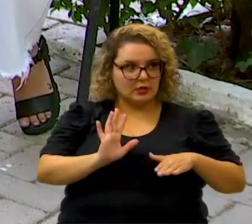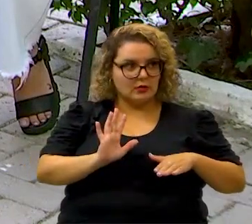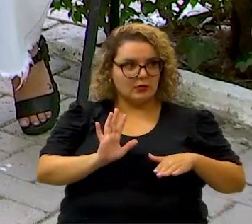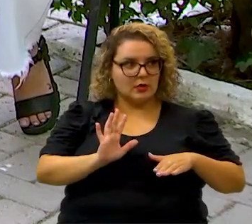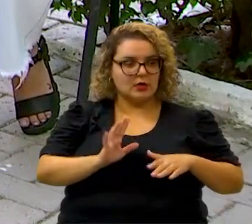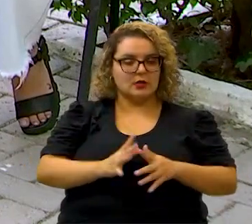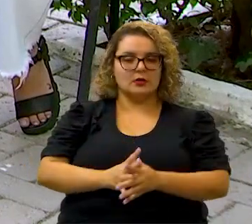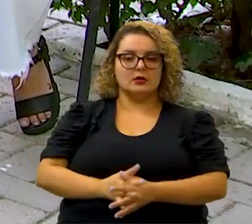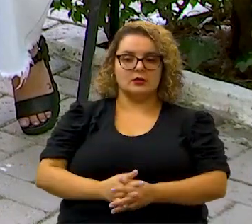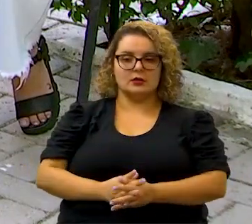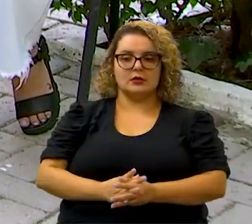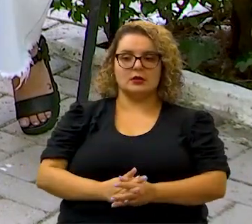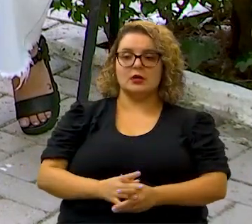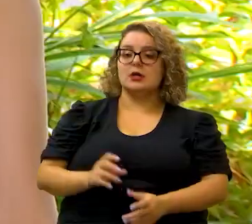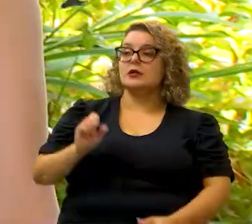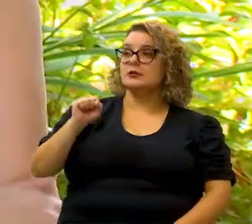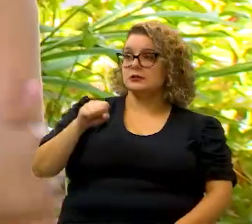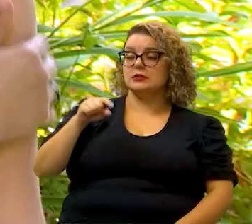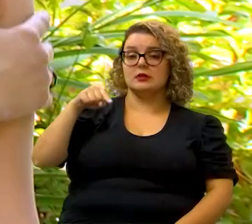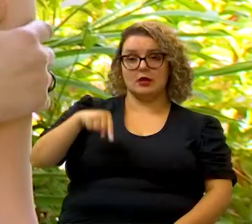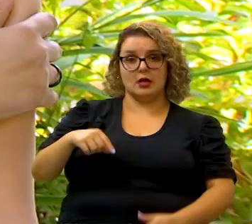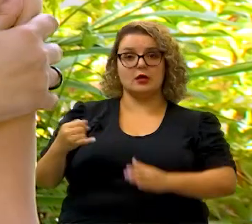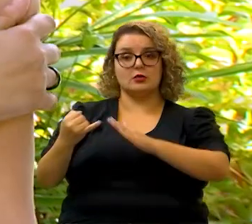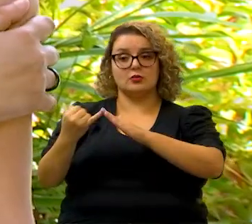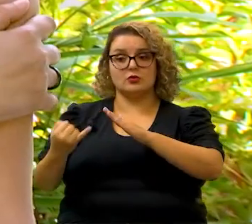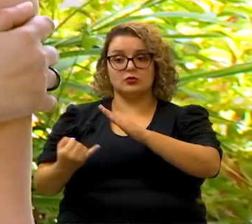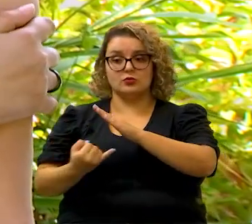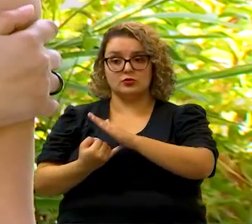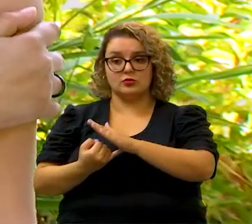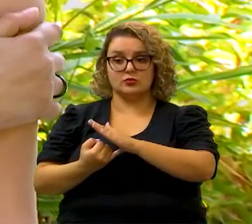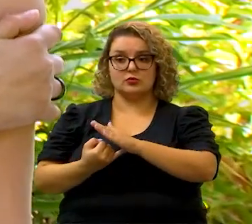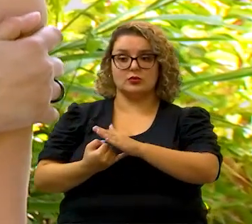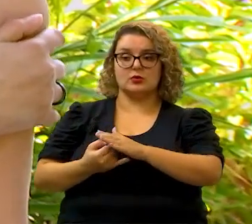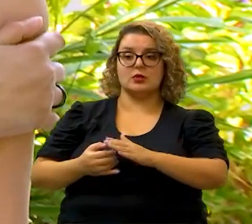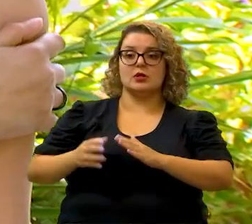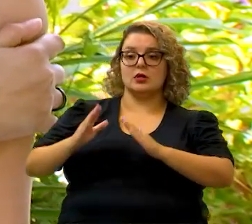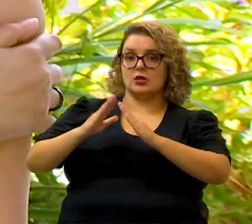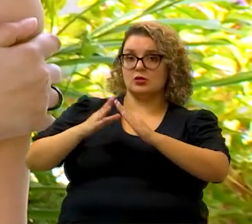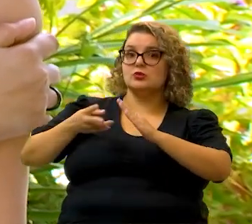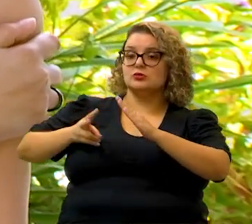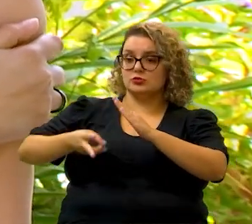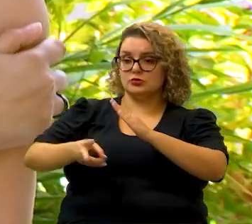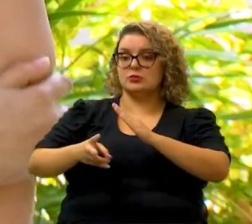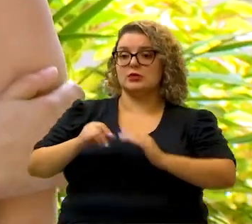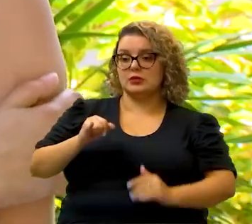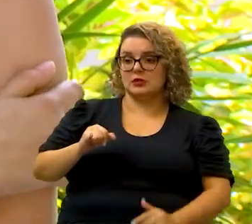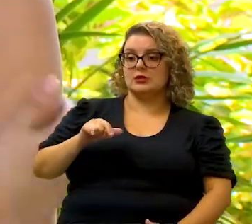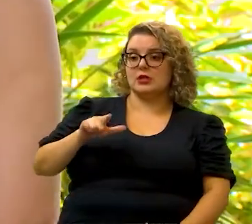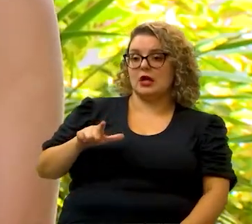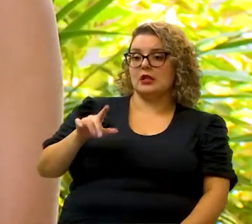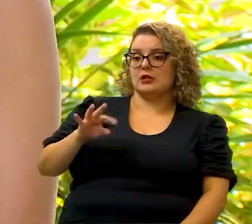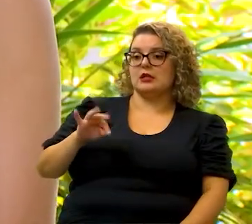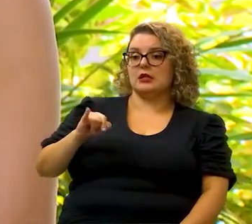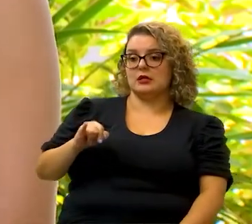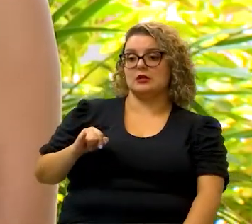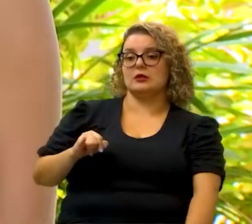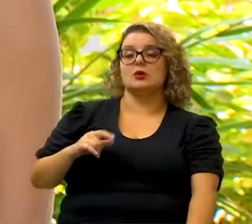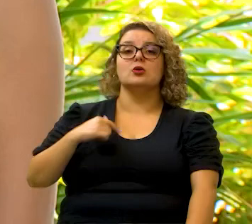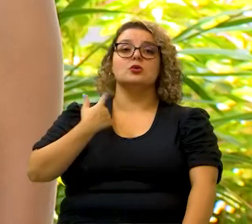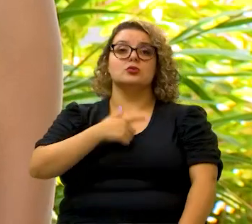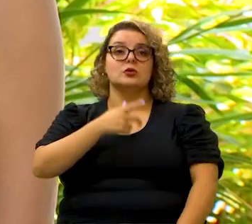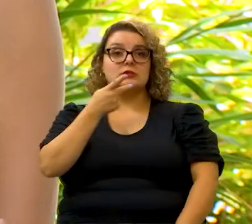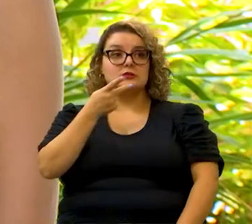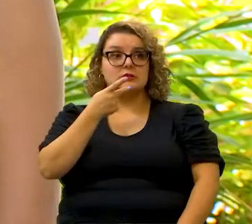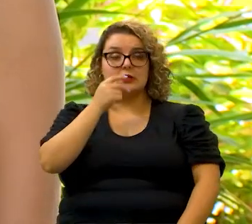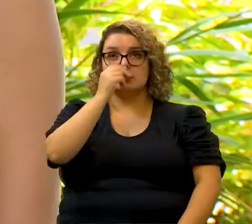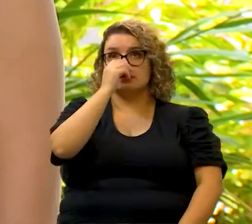permanência ininterrupta, vamos dizer assim. Isso, aqui é uma instituição de serviços de longa permanência, é uma ILPI.